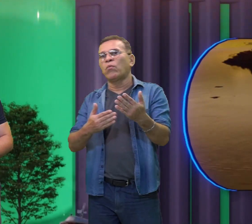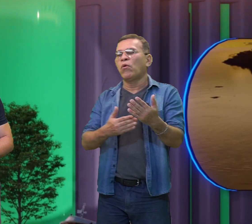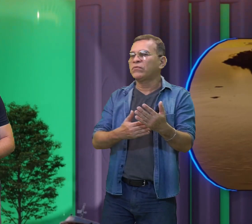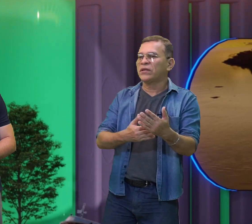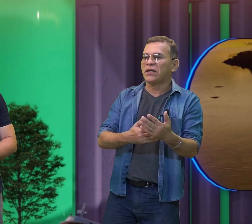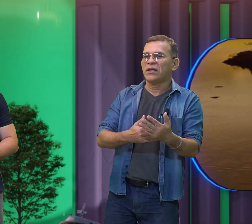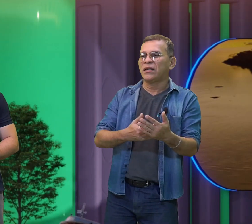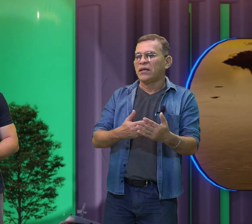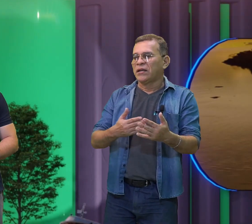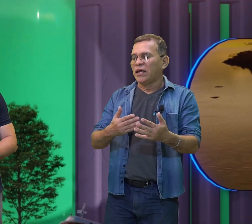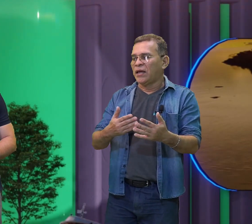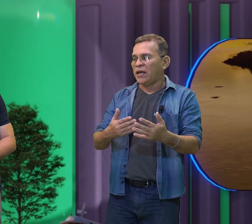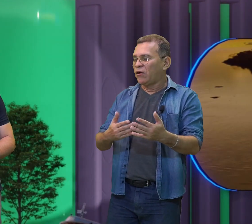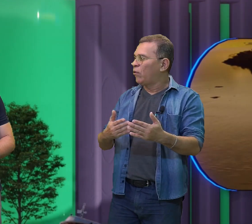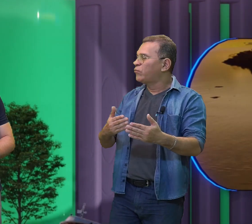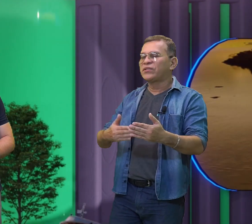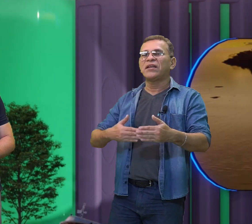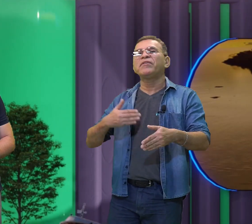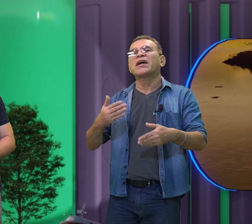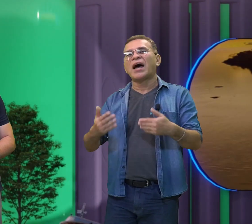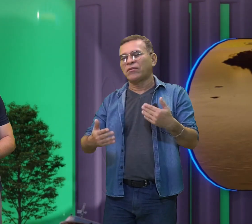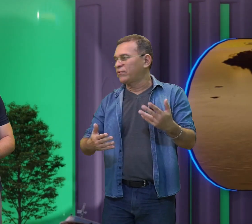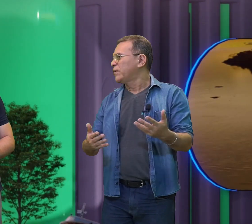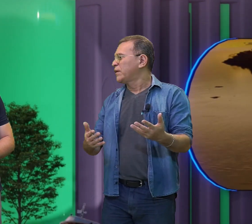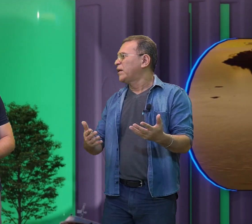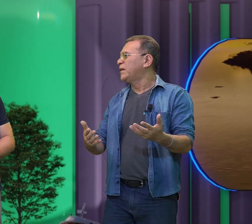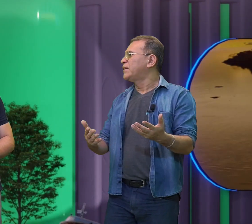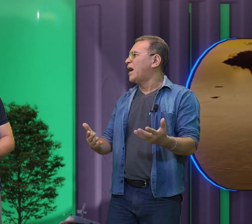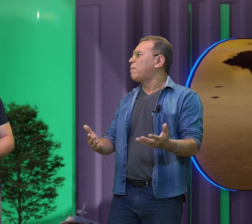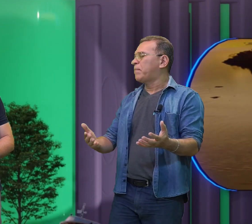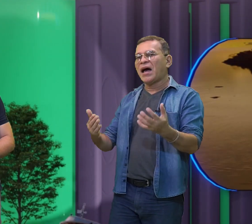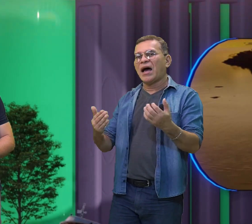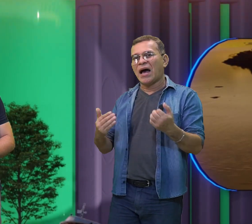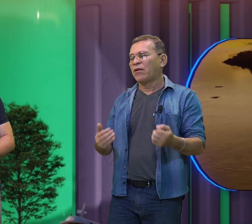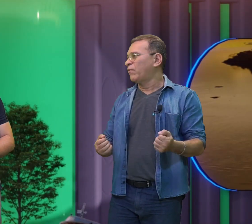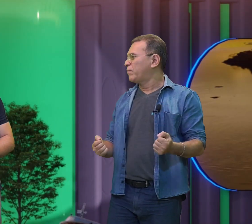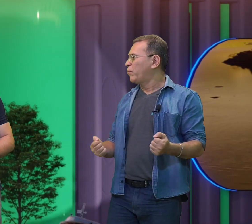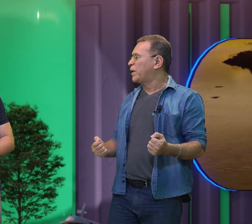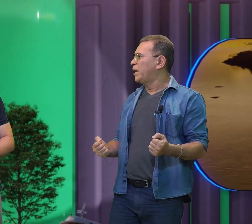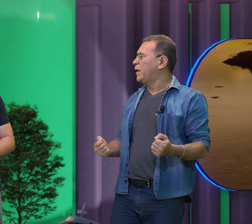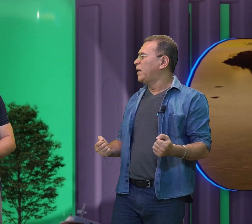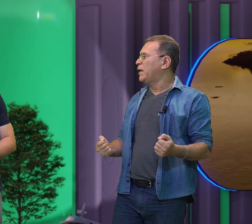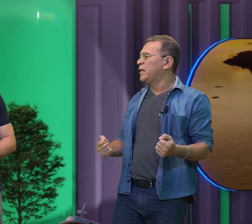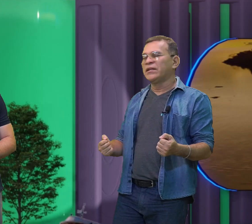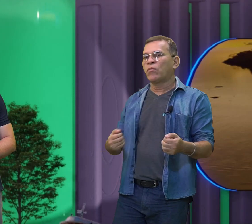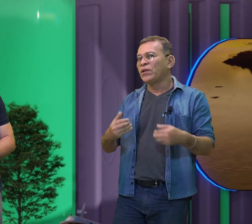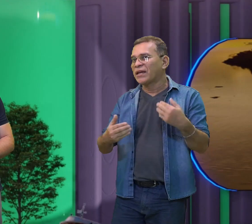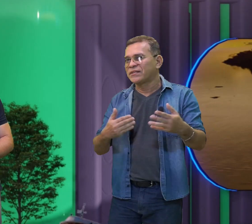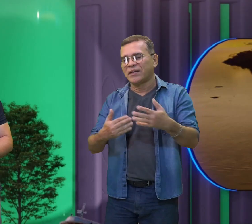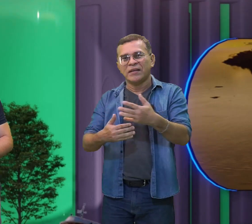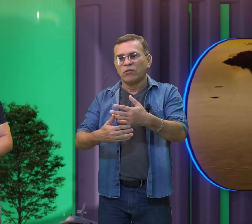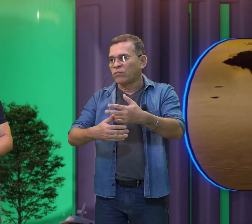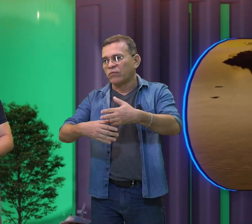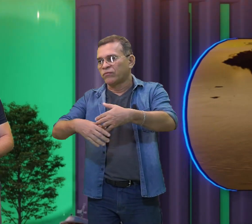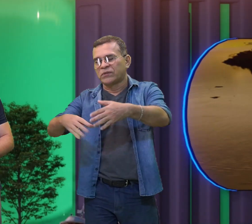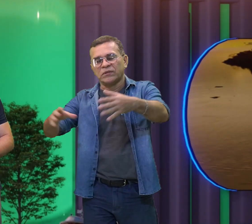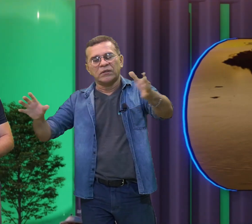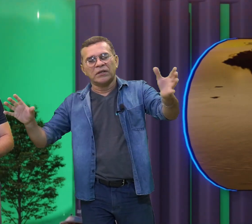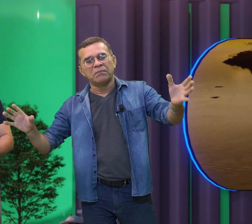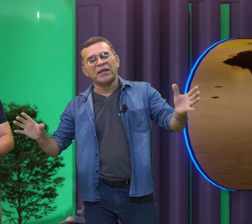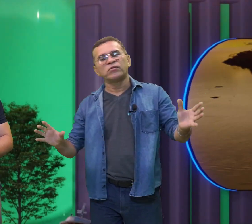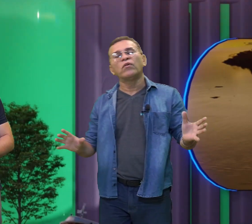pessoa com outro significado que ele dá para a água, porque ele não conhece